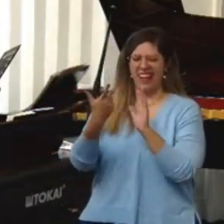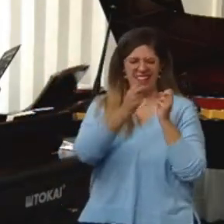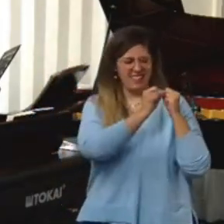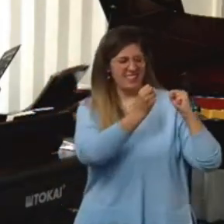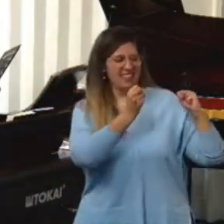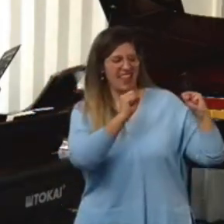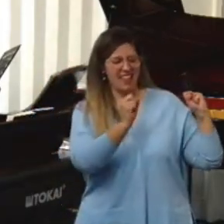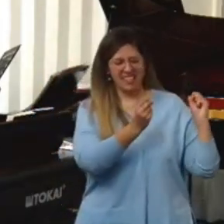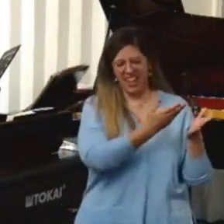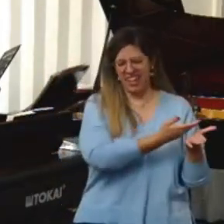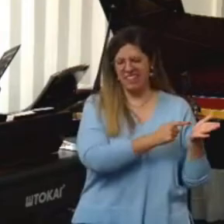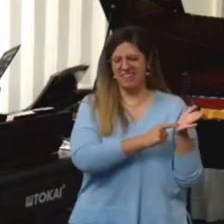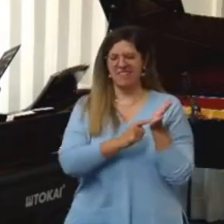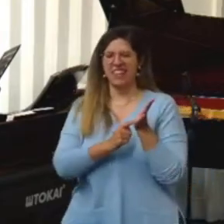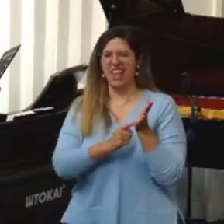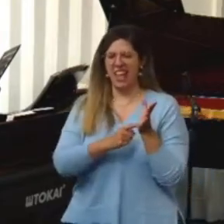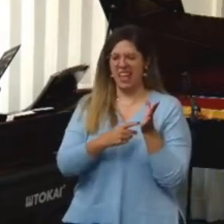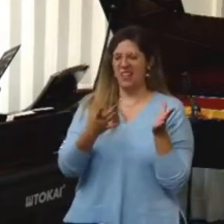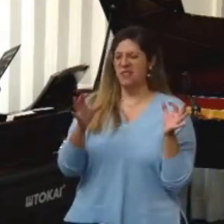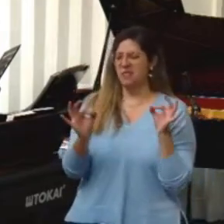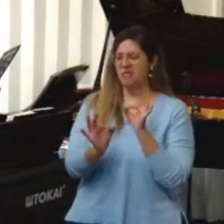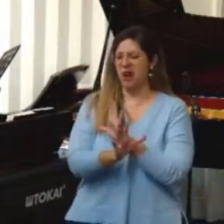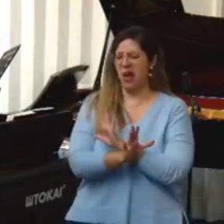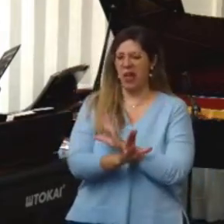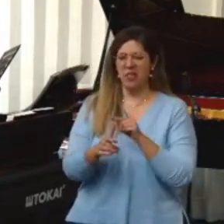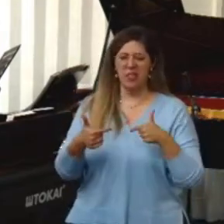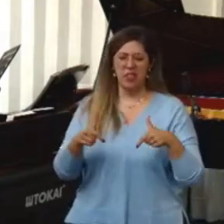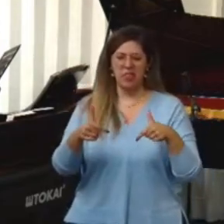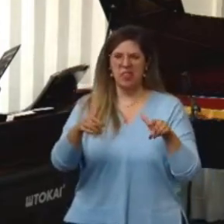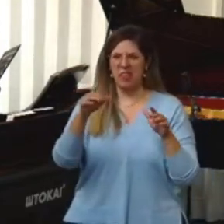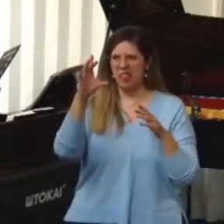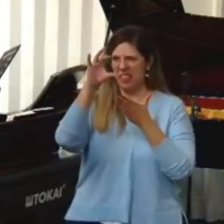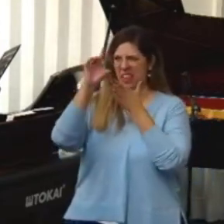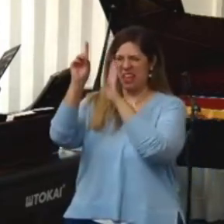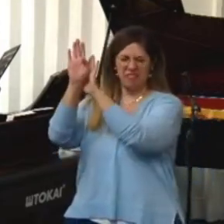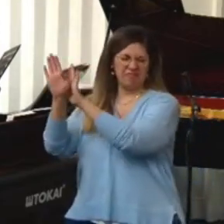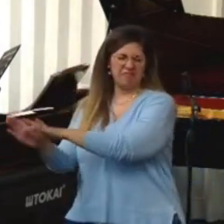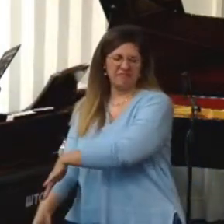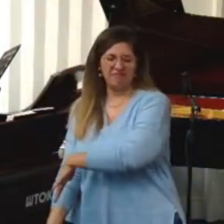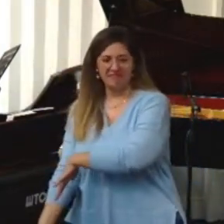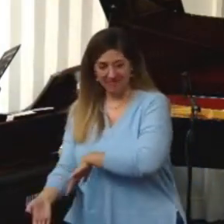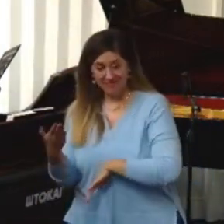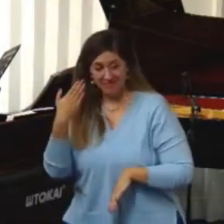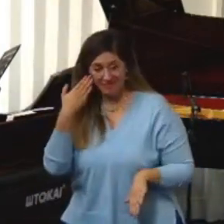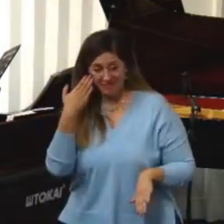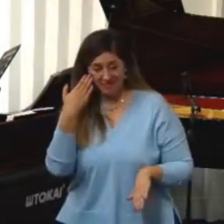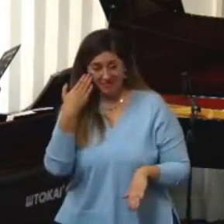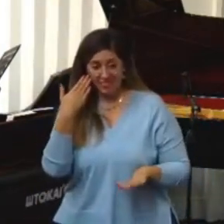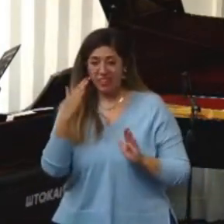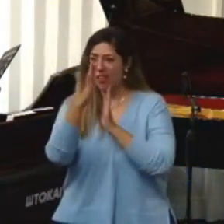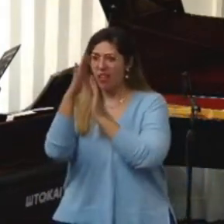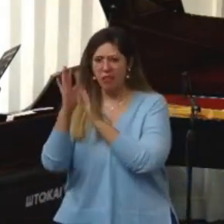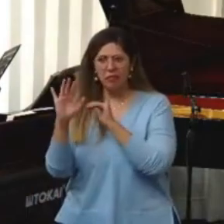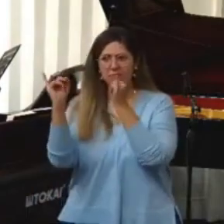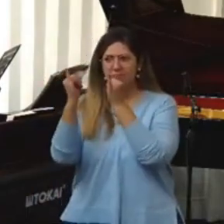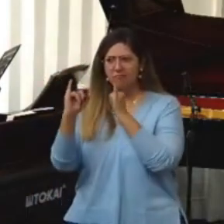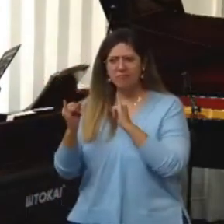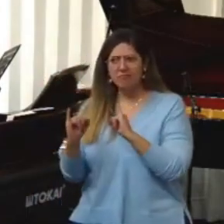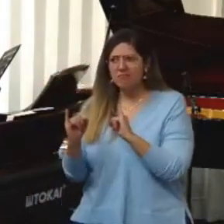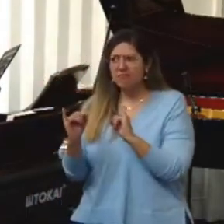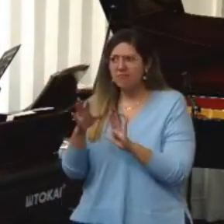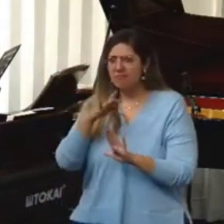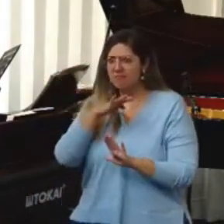nossas mãos. Olha só. Eles não estavam só contentes, eles estavam louvando Dagom. Olha o